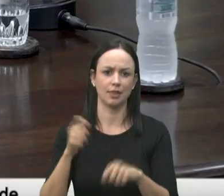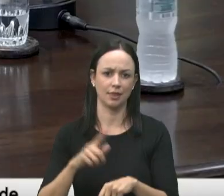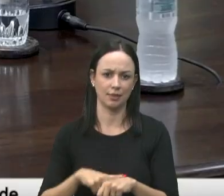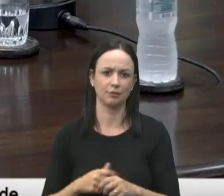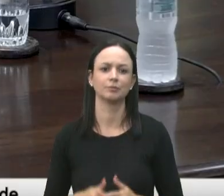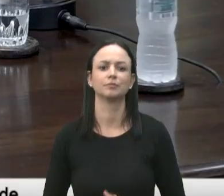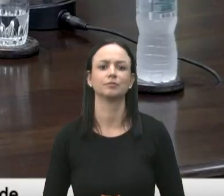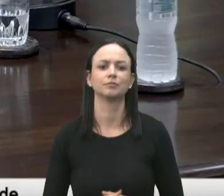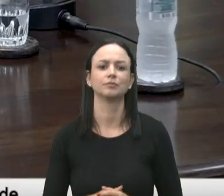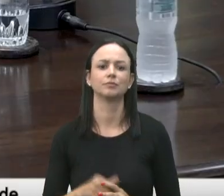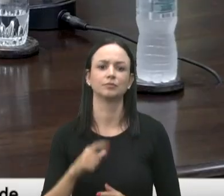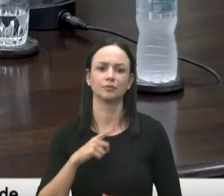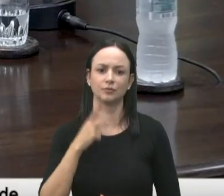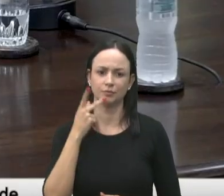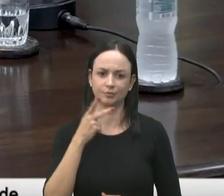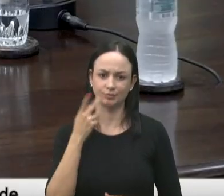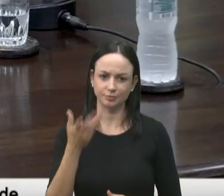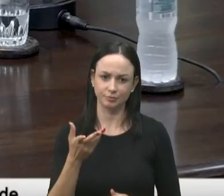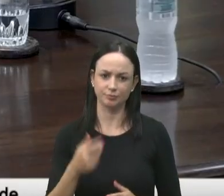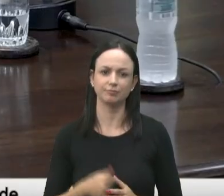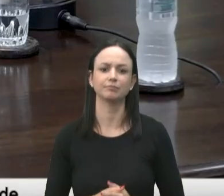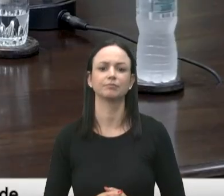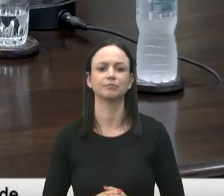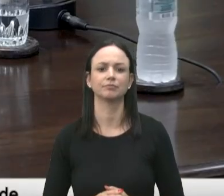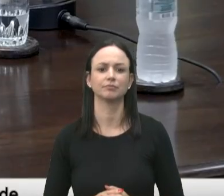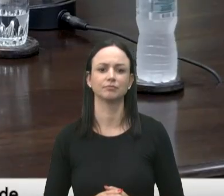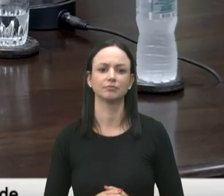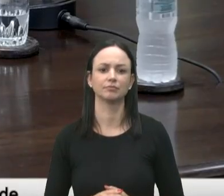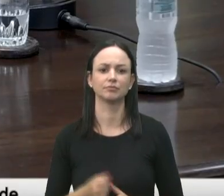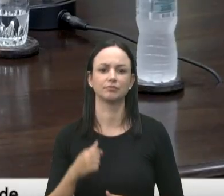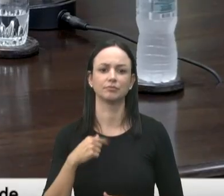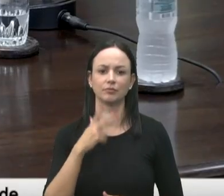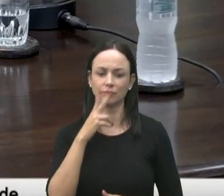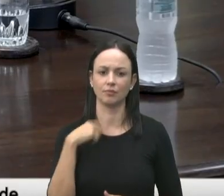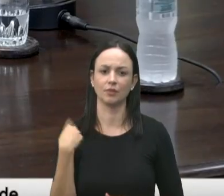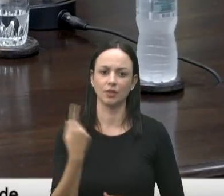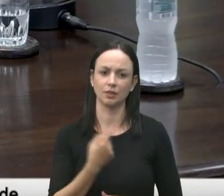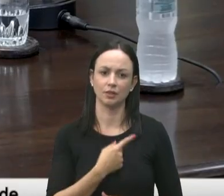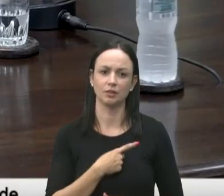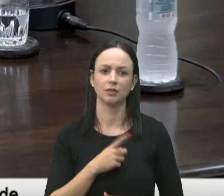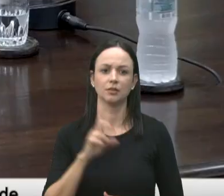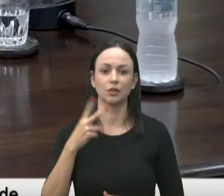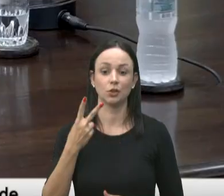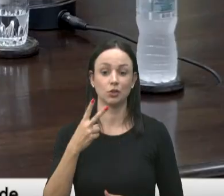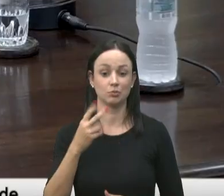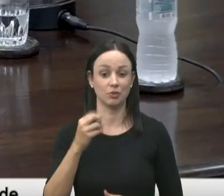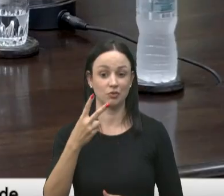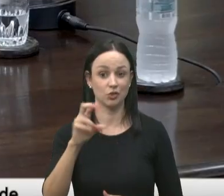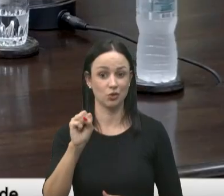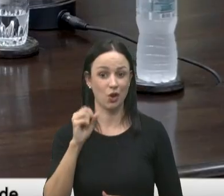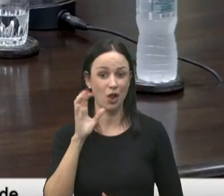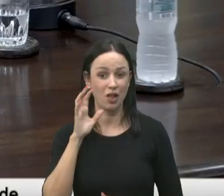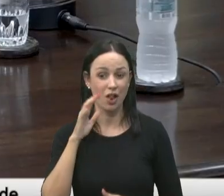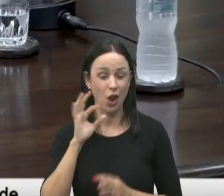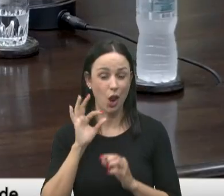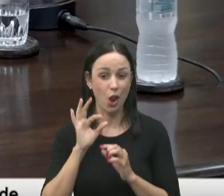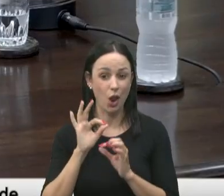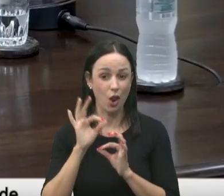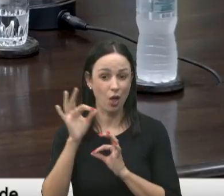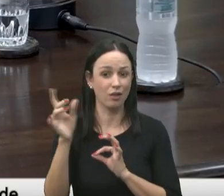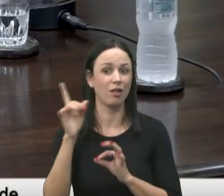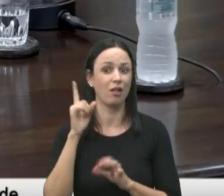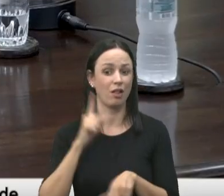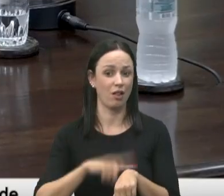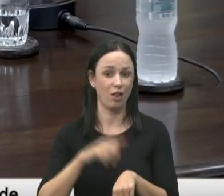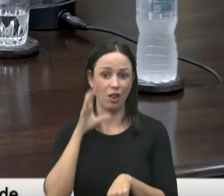Eu tenho falado, eu acho que nós temos... mas 2028 está longe. Está não, gente, está logo ali.